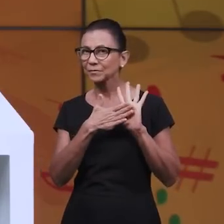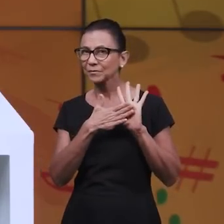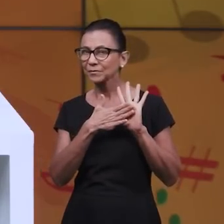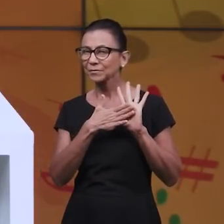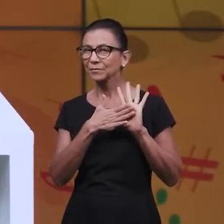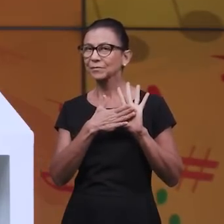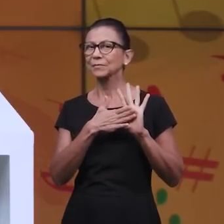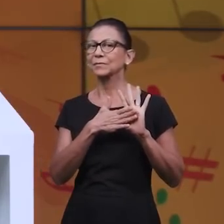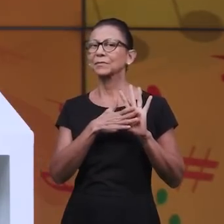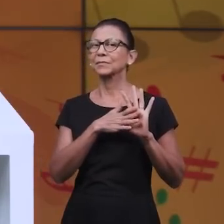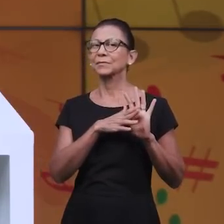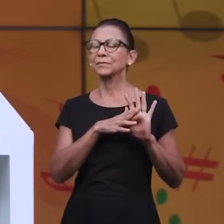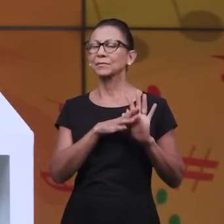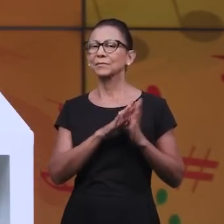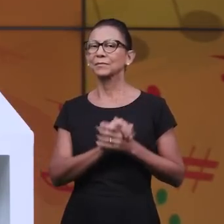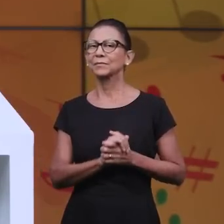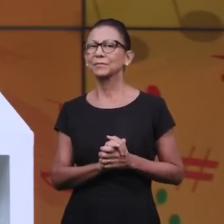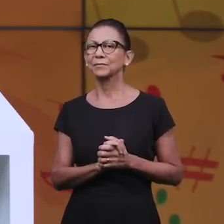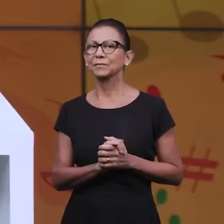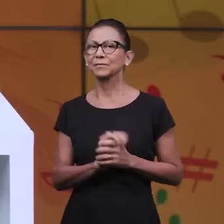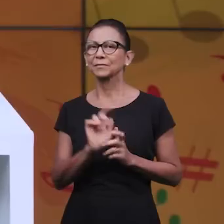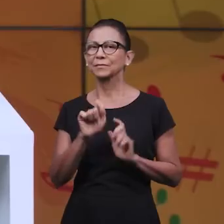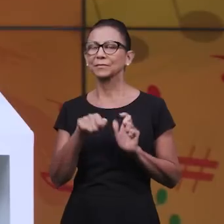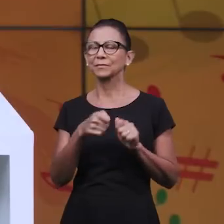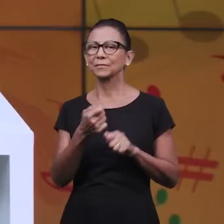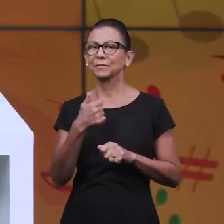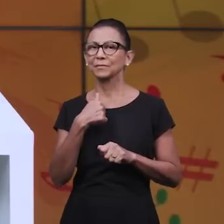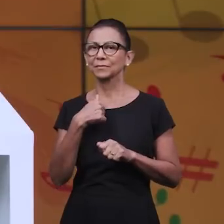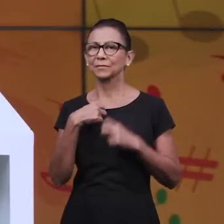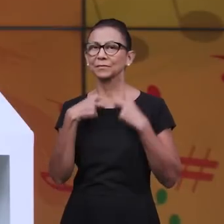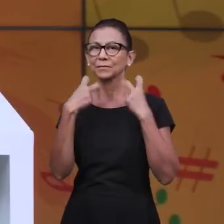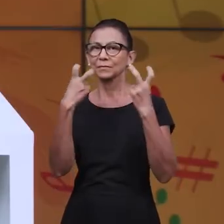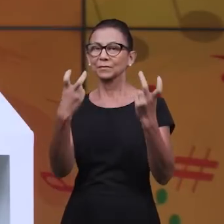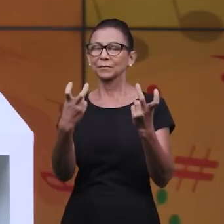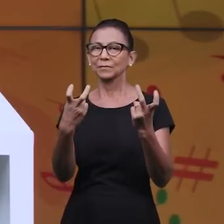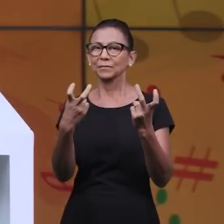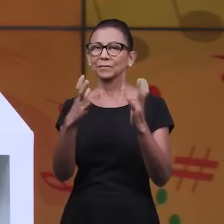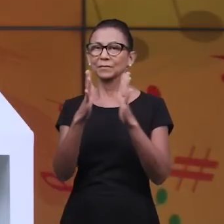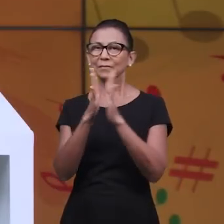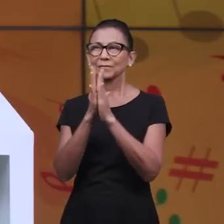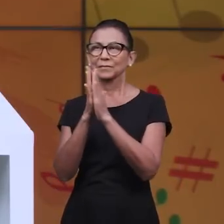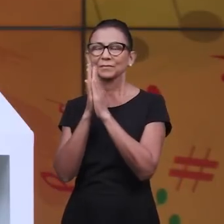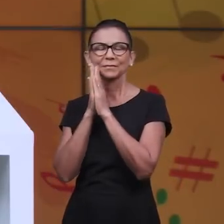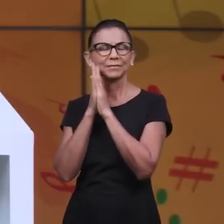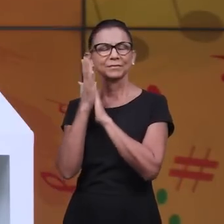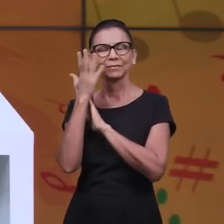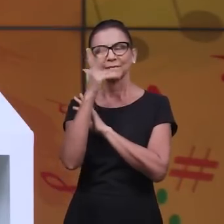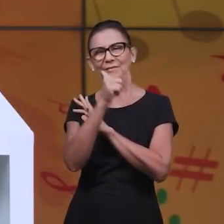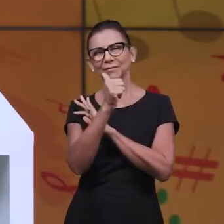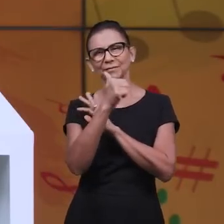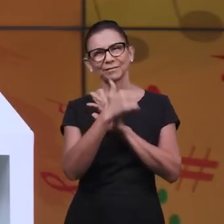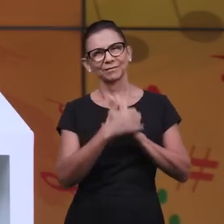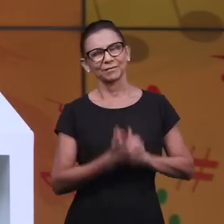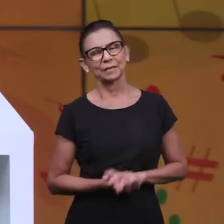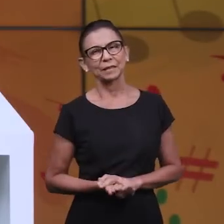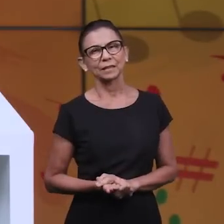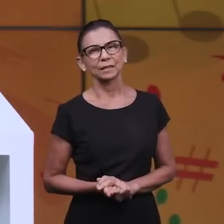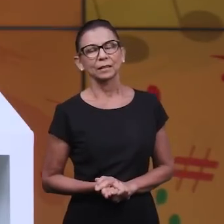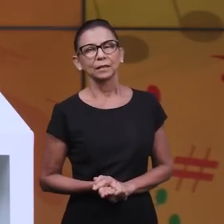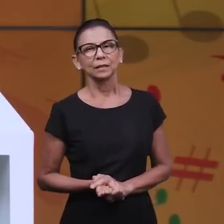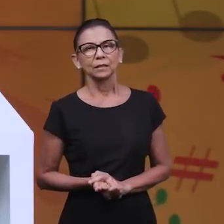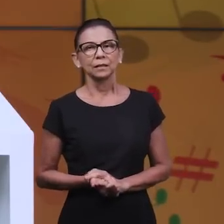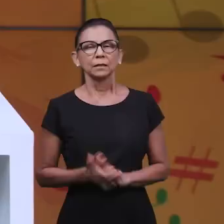nome dele é Eu Clamo, Eu Oro. Este louvor é muito lindo. E